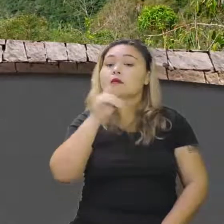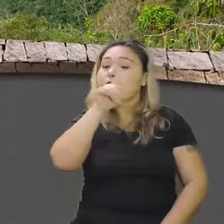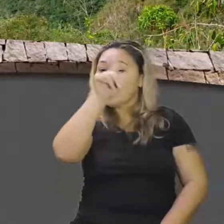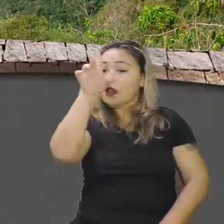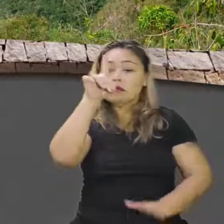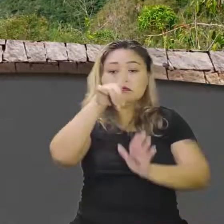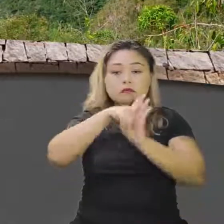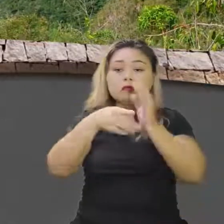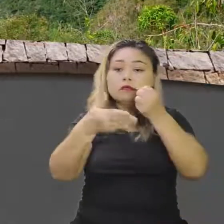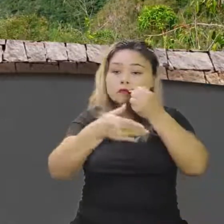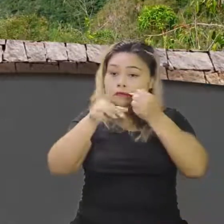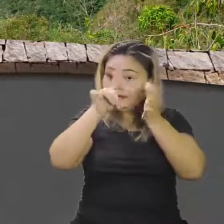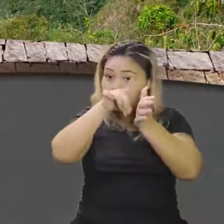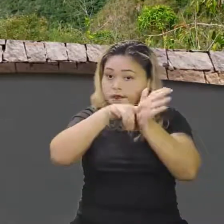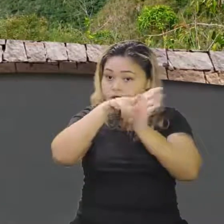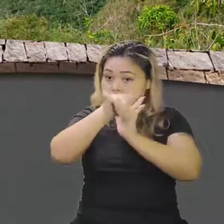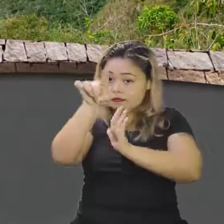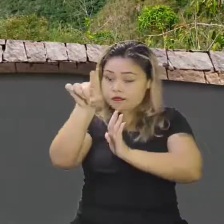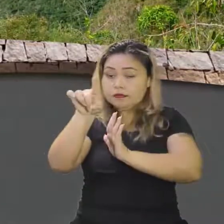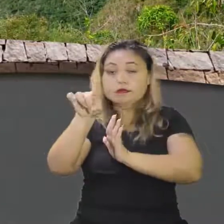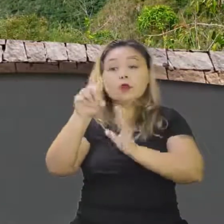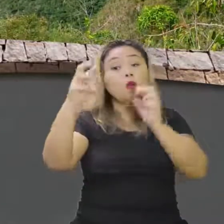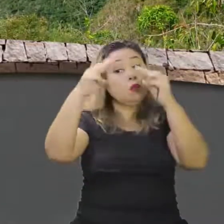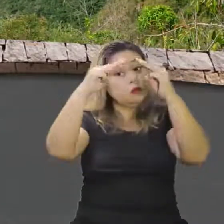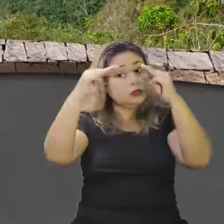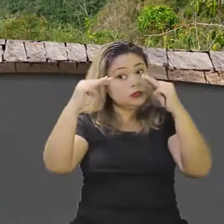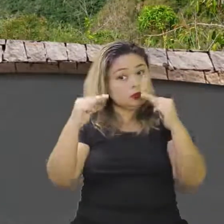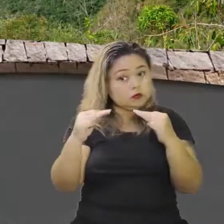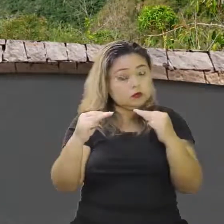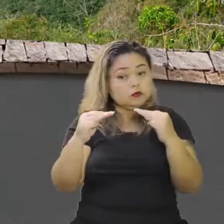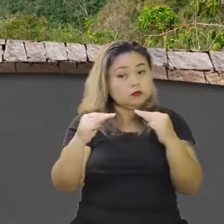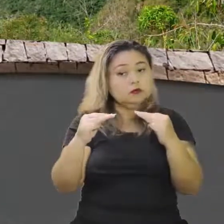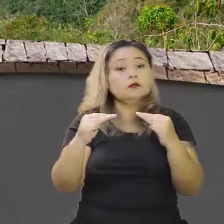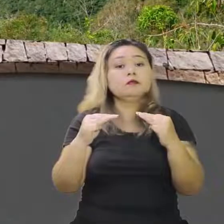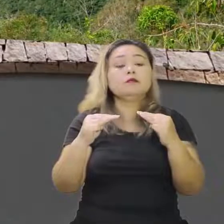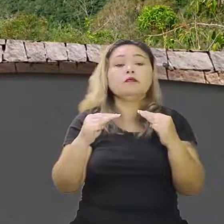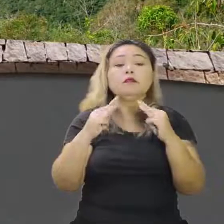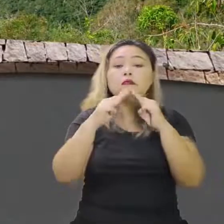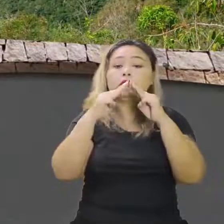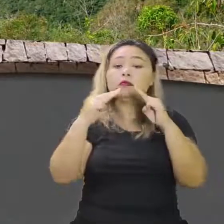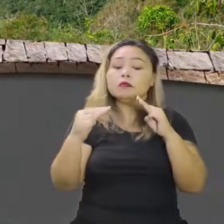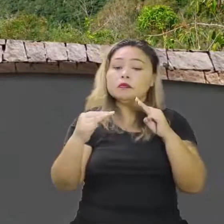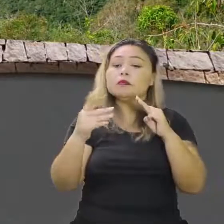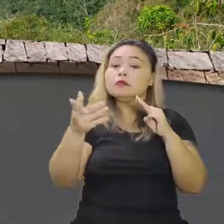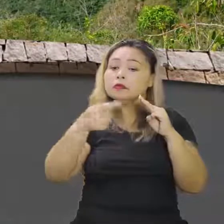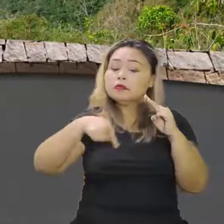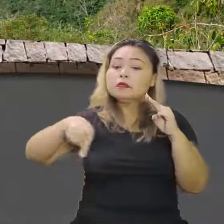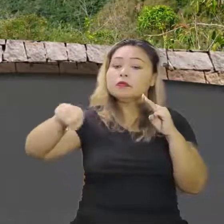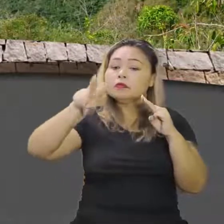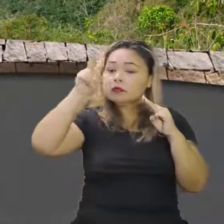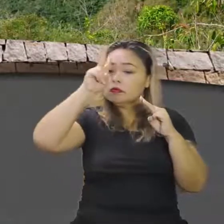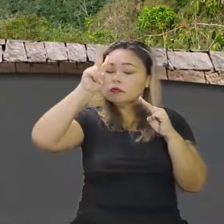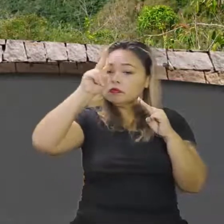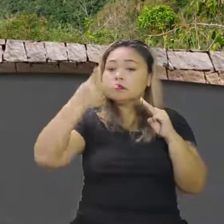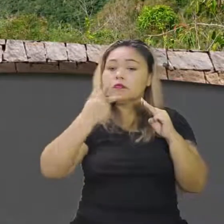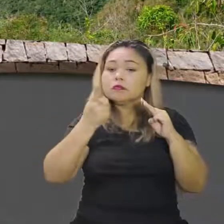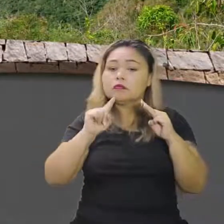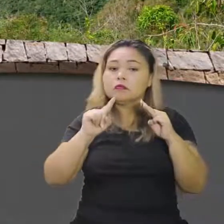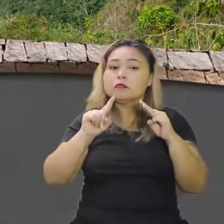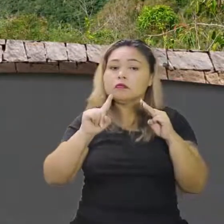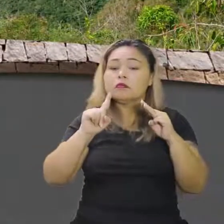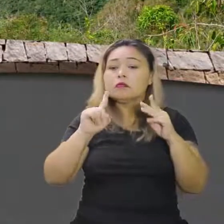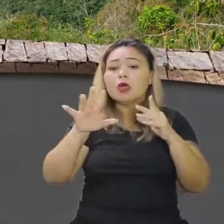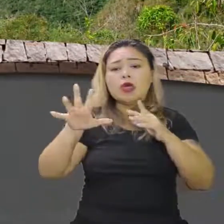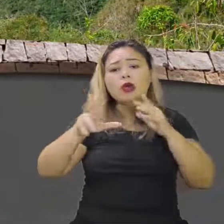de Ferro Madeira Mamoré. O museu, por incrível que pareça, os historiadores já citaram isso, ele está